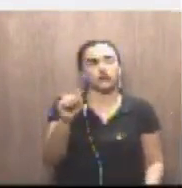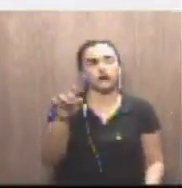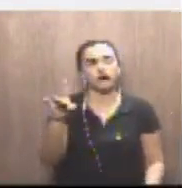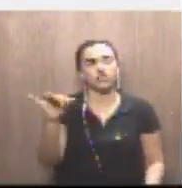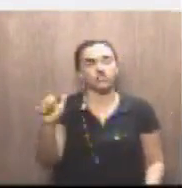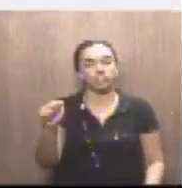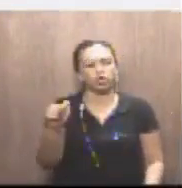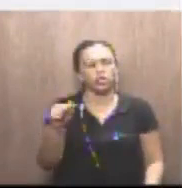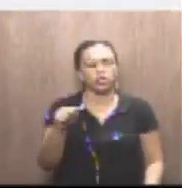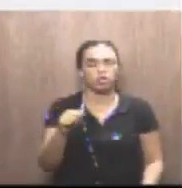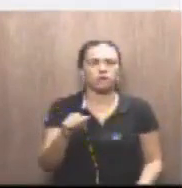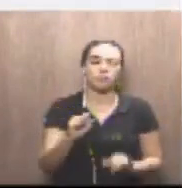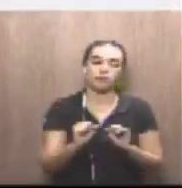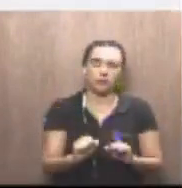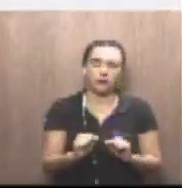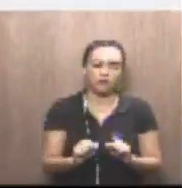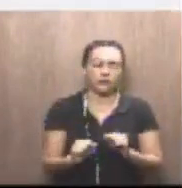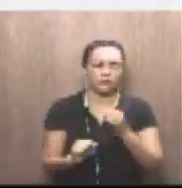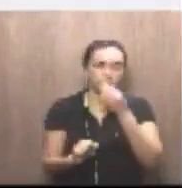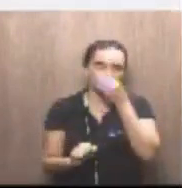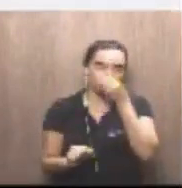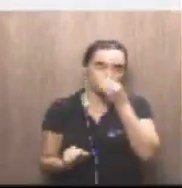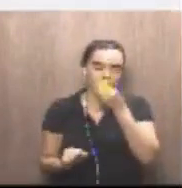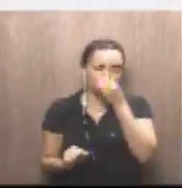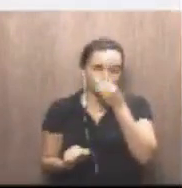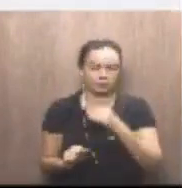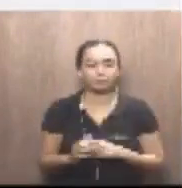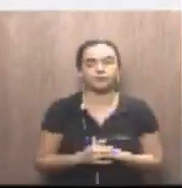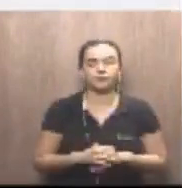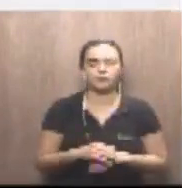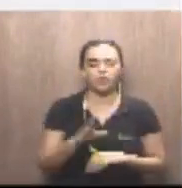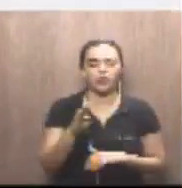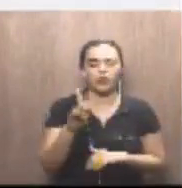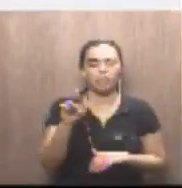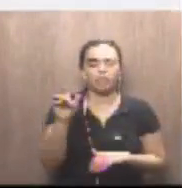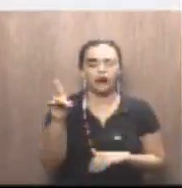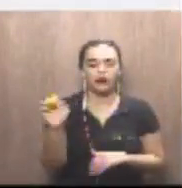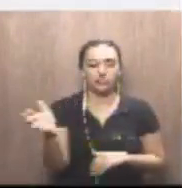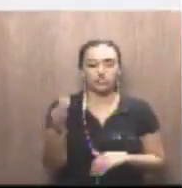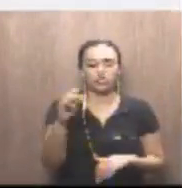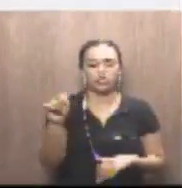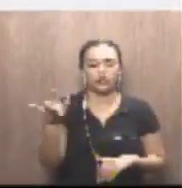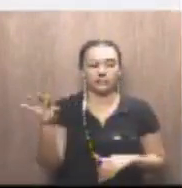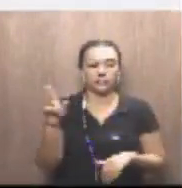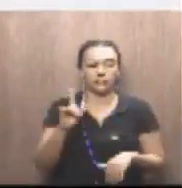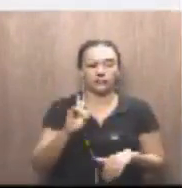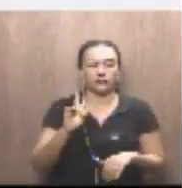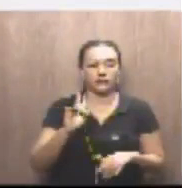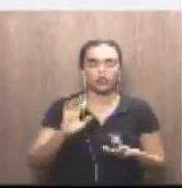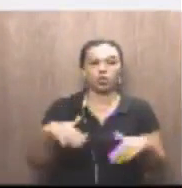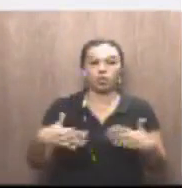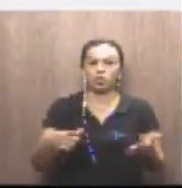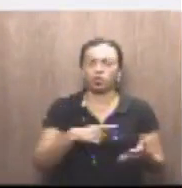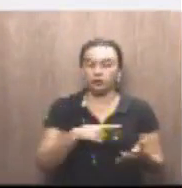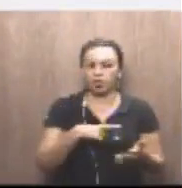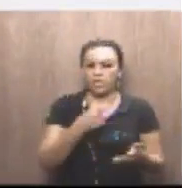contração. Sim, posso, né? Pode ter. E essa bradicardia, a partir do momento que tem ocitocina sintética infundida,